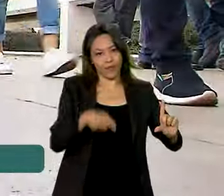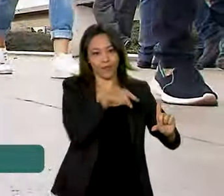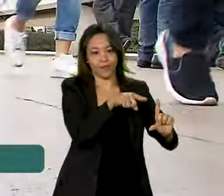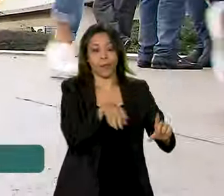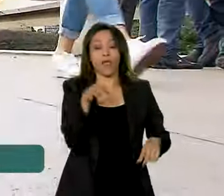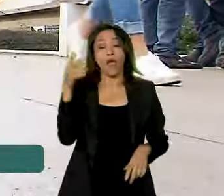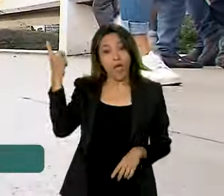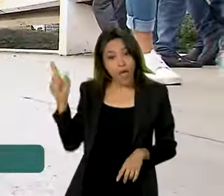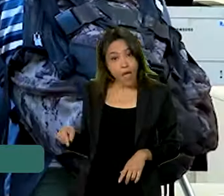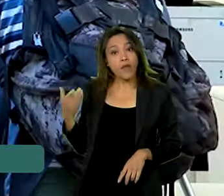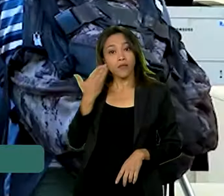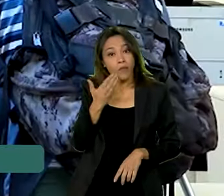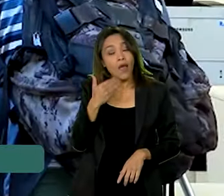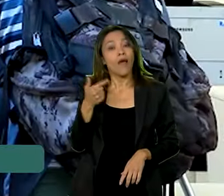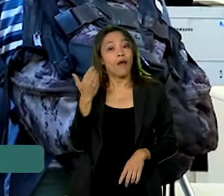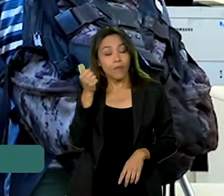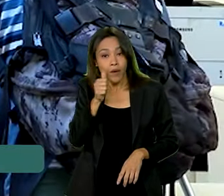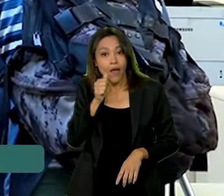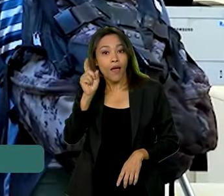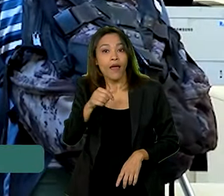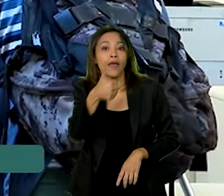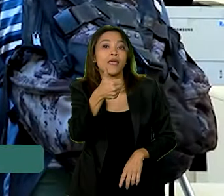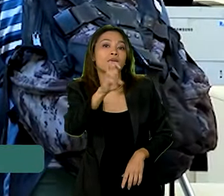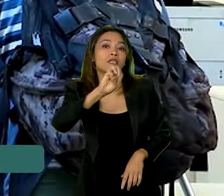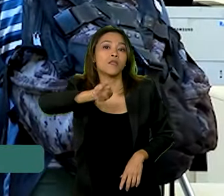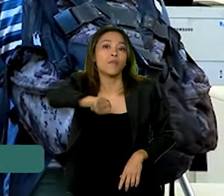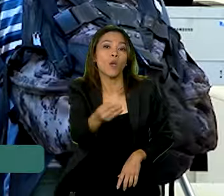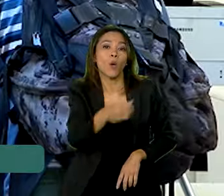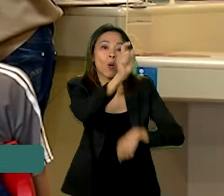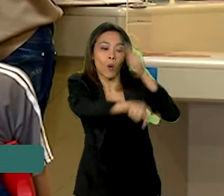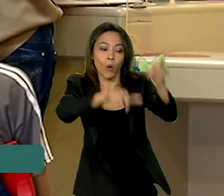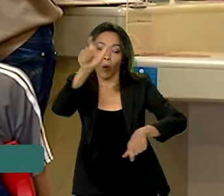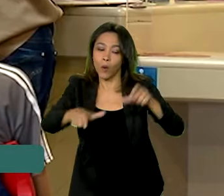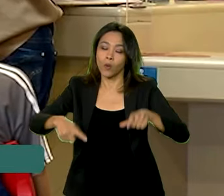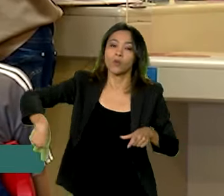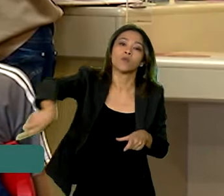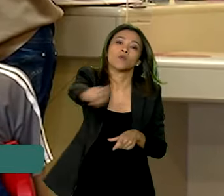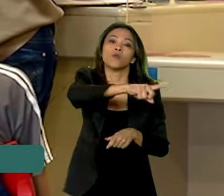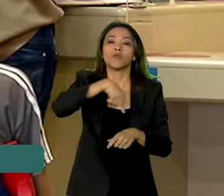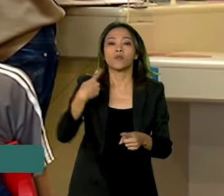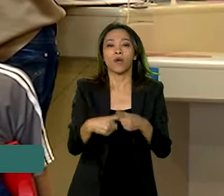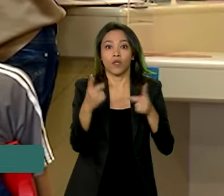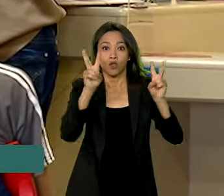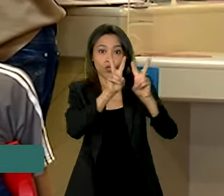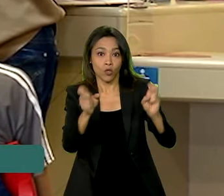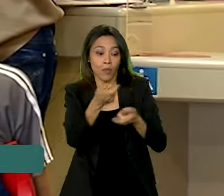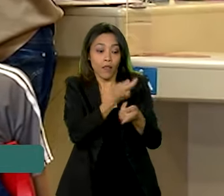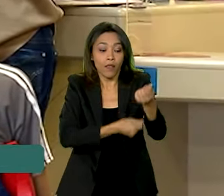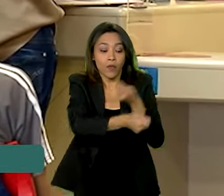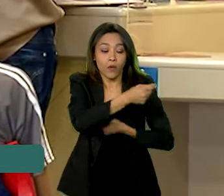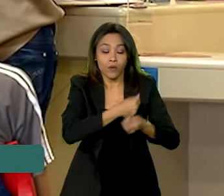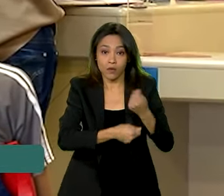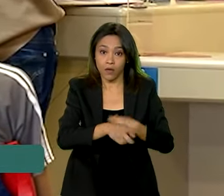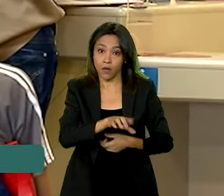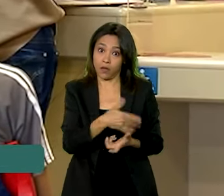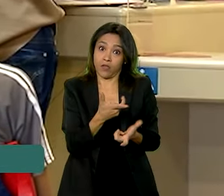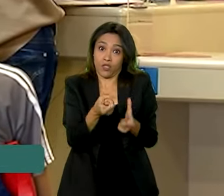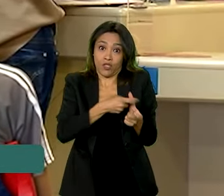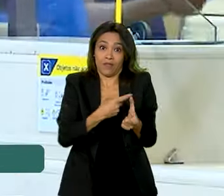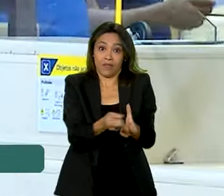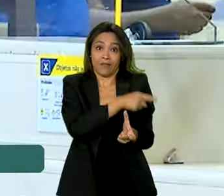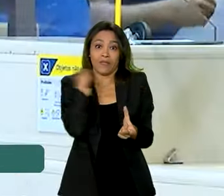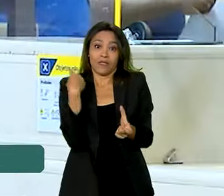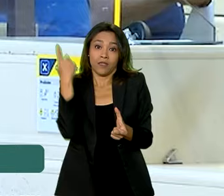15 milhões de brasileiros que aproveitaram as ofertas do Desenrola para negociar dívidas vencidas e limpar o